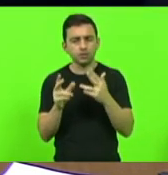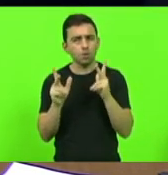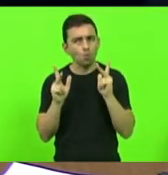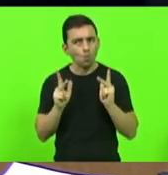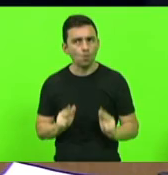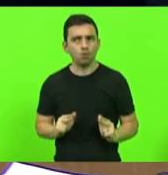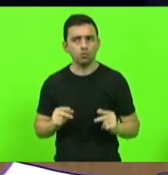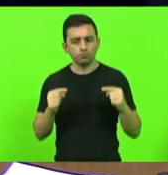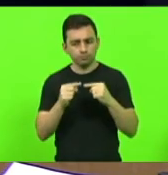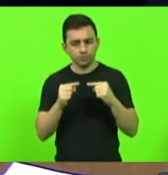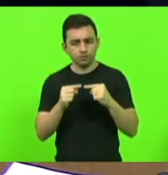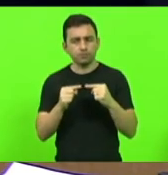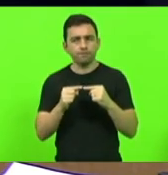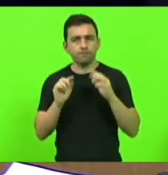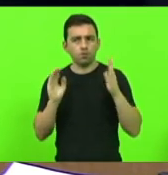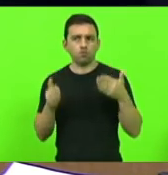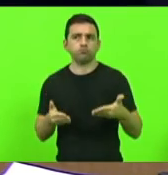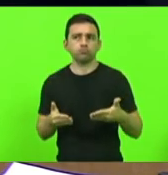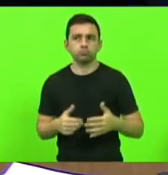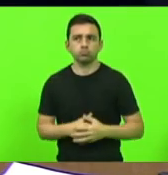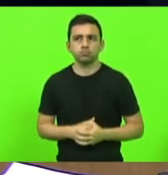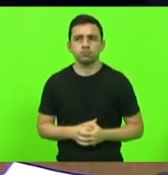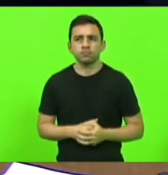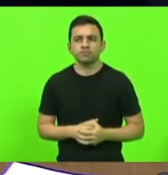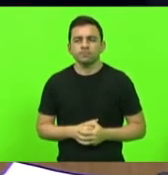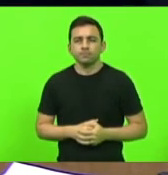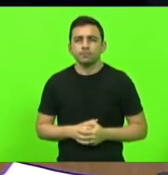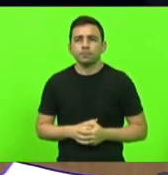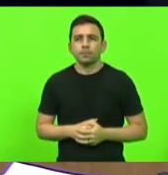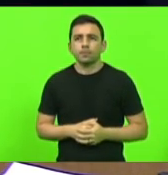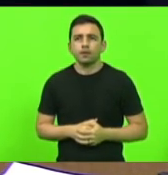pela qual o deputado Ismael criou o projeto de lei.